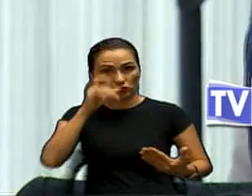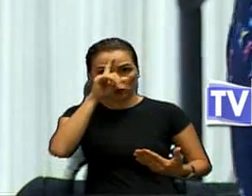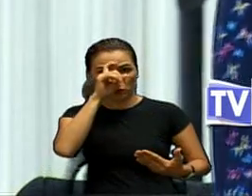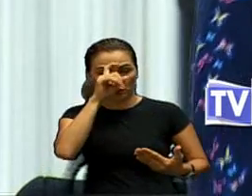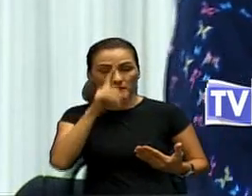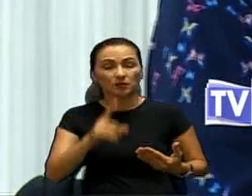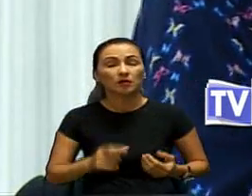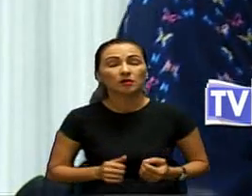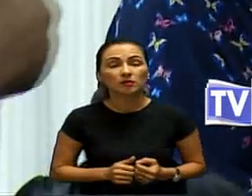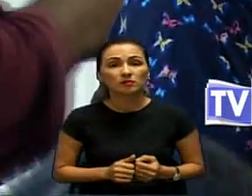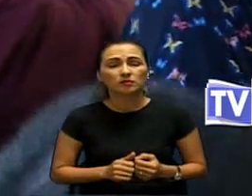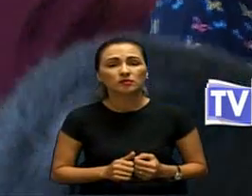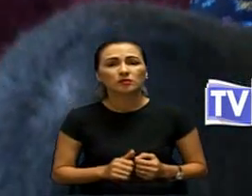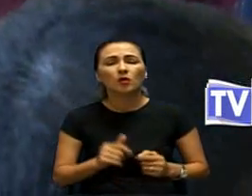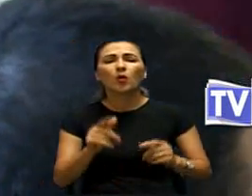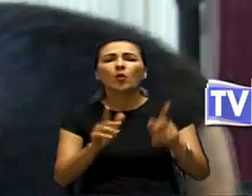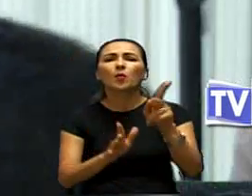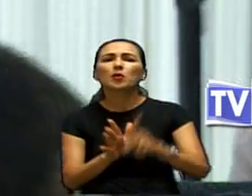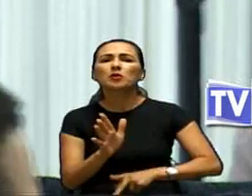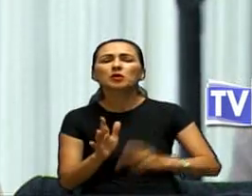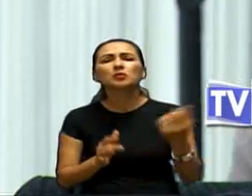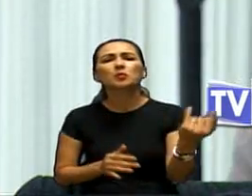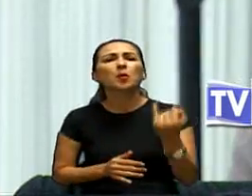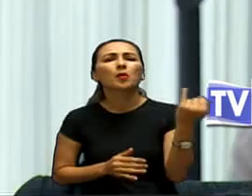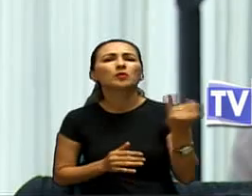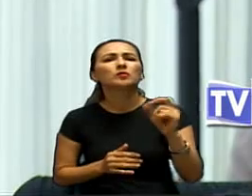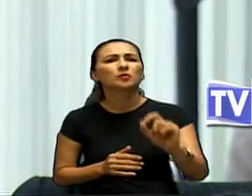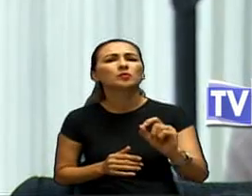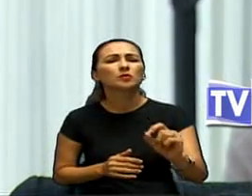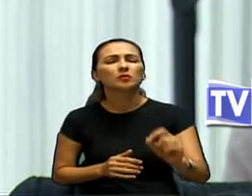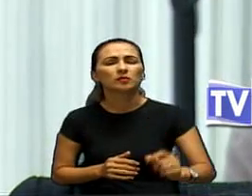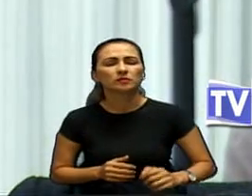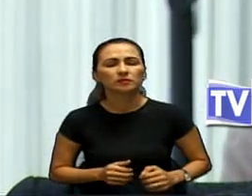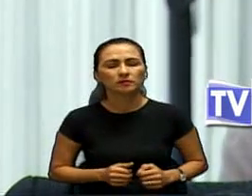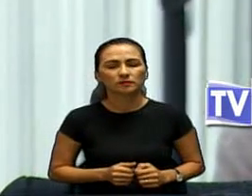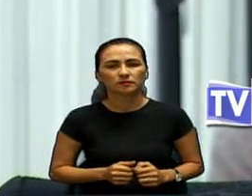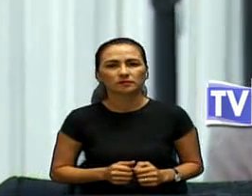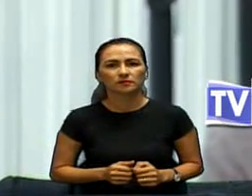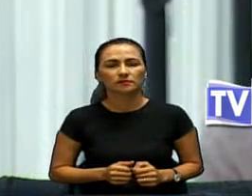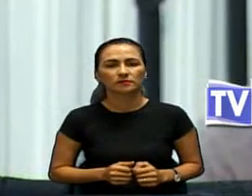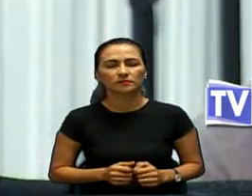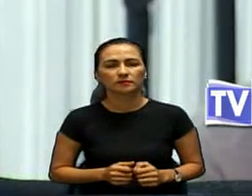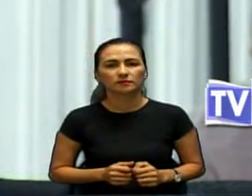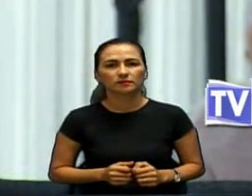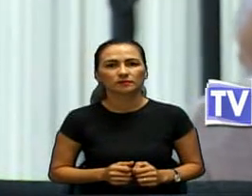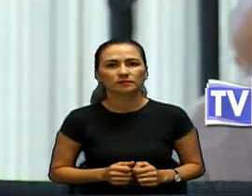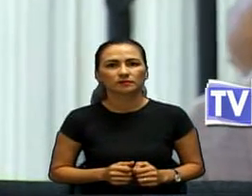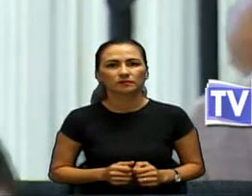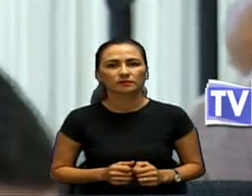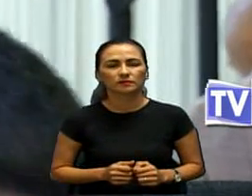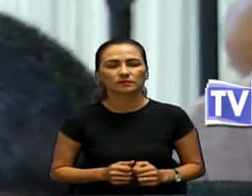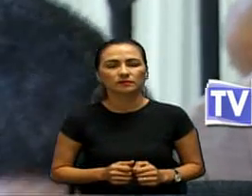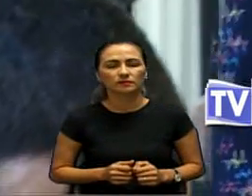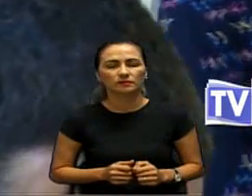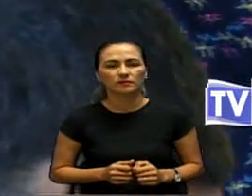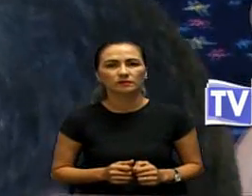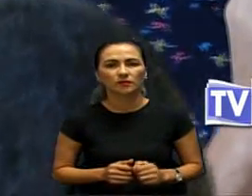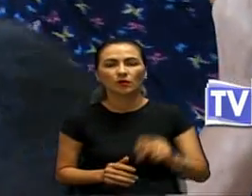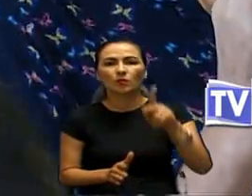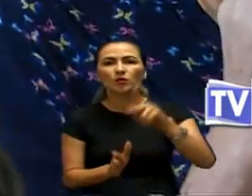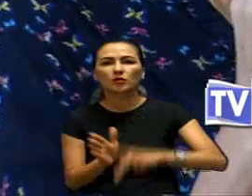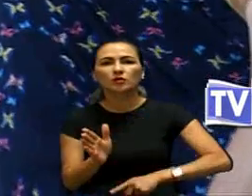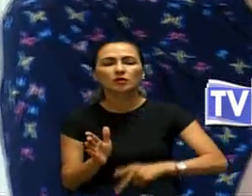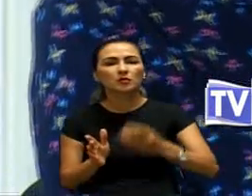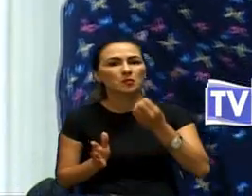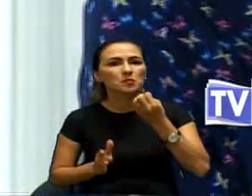sobre o projeto, qual que é a importância dele. Esse projeto, ele tem aí a função, tem um